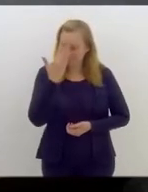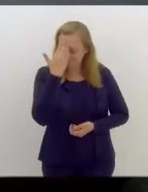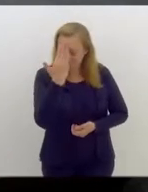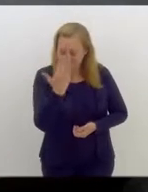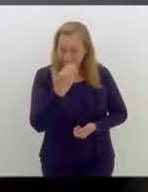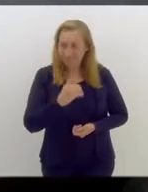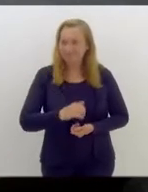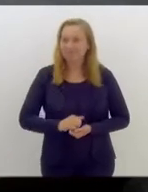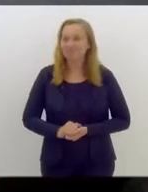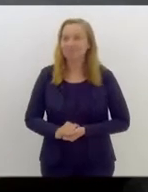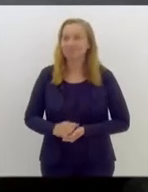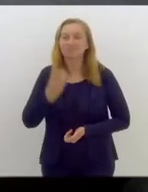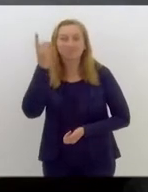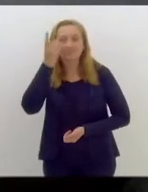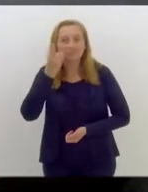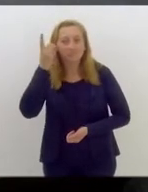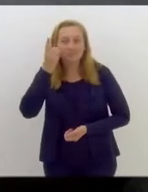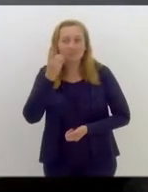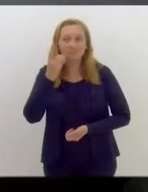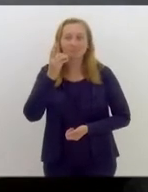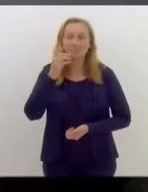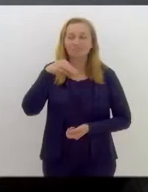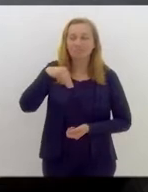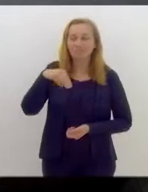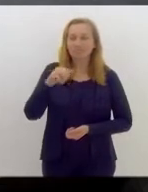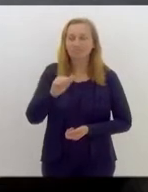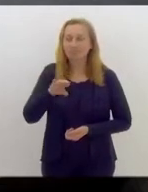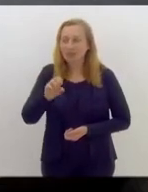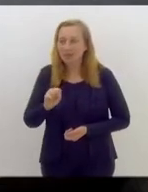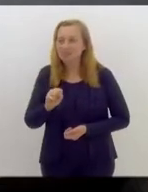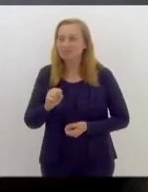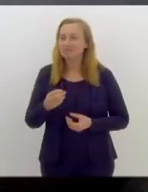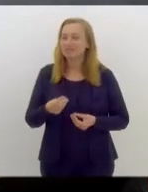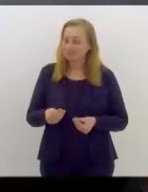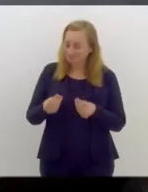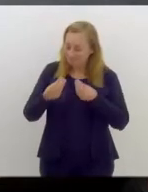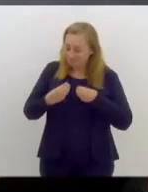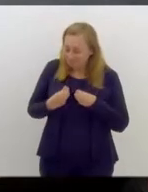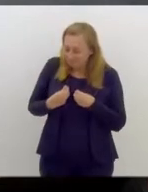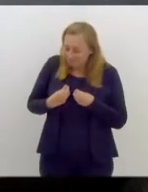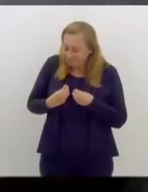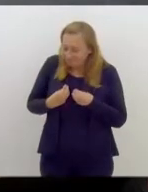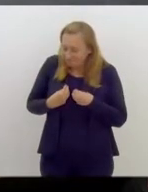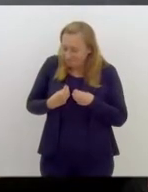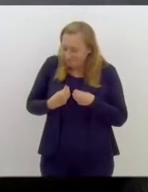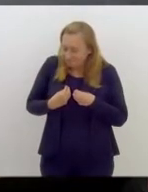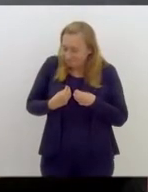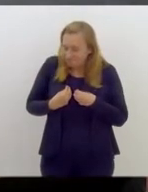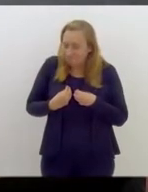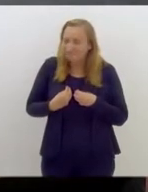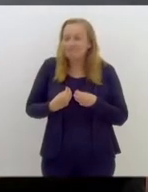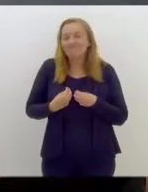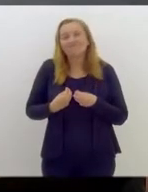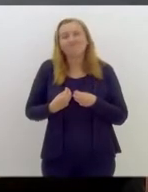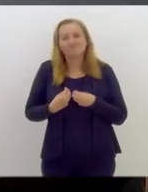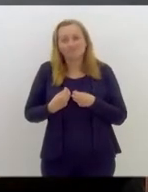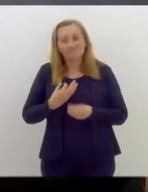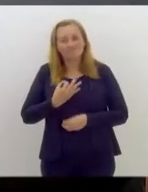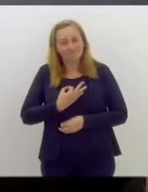Agradecer ao deputado Marcos Abraão por ter proporcionado, né, proposto o meu nome,